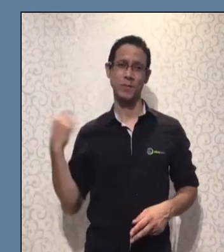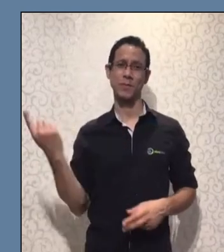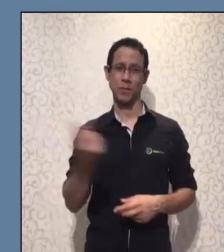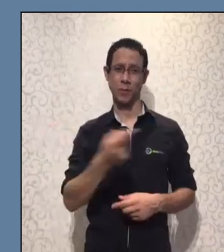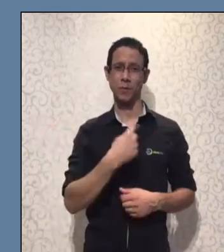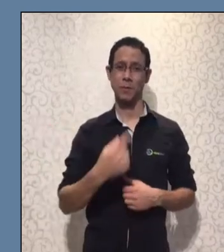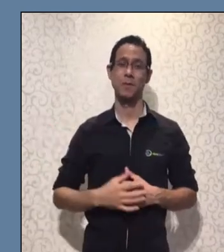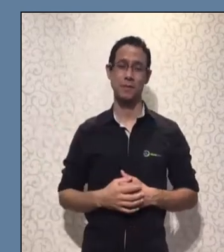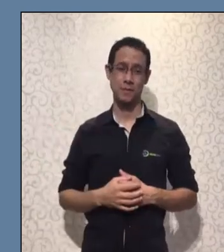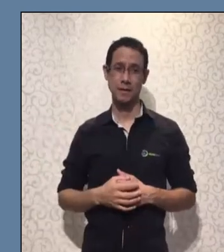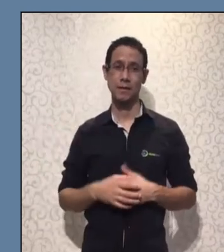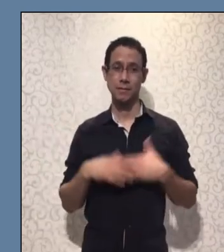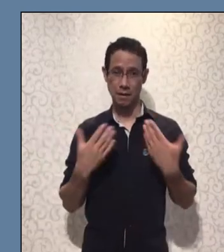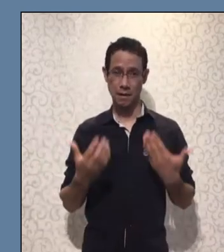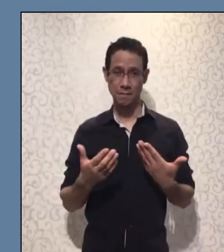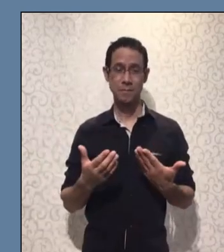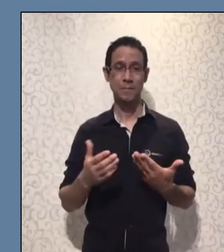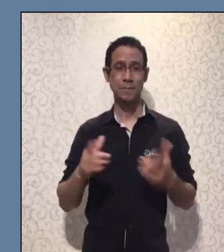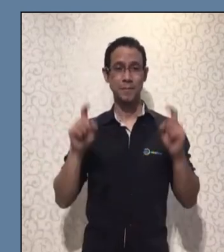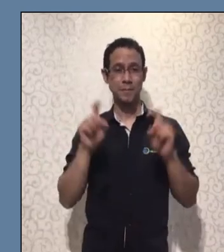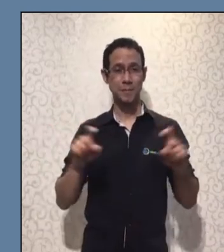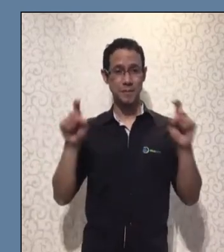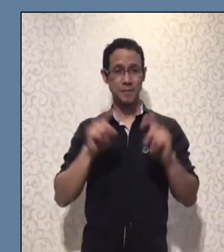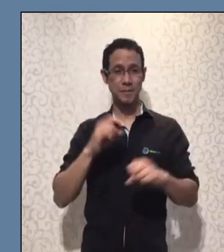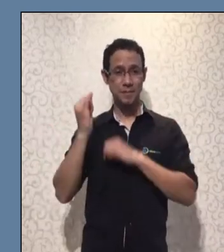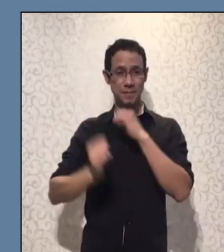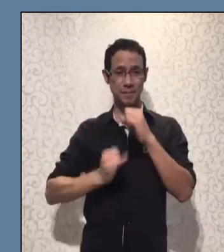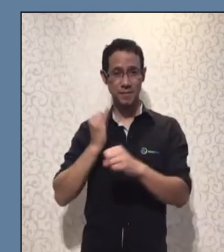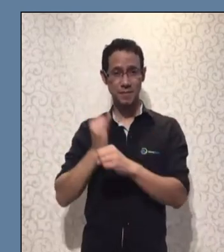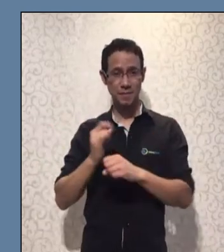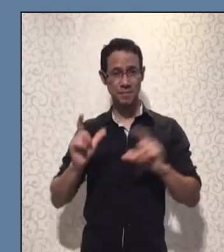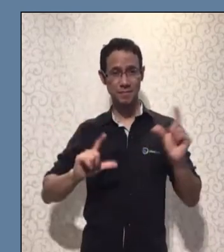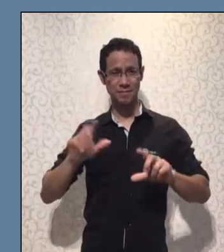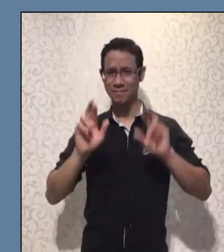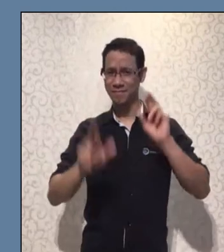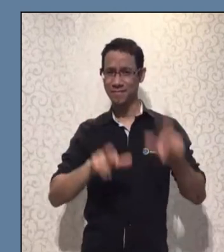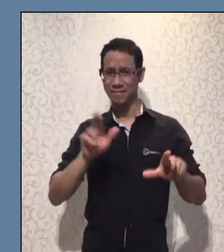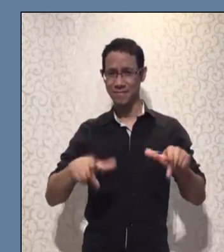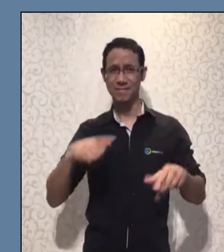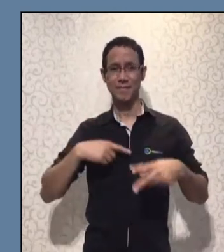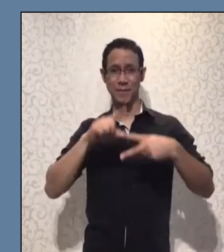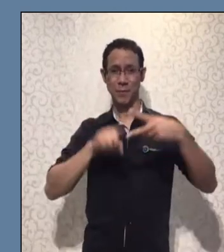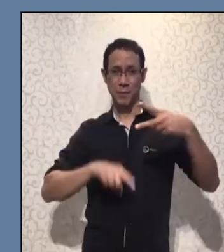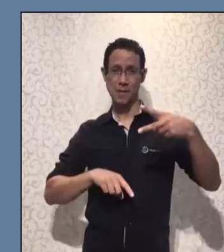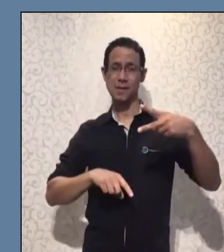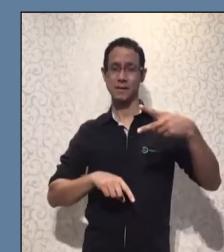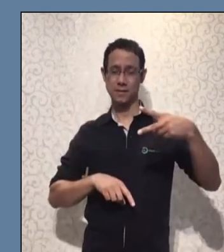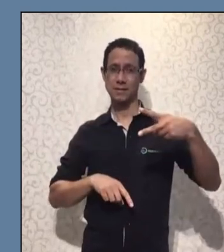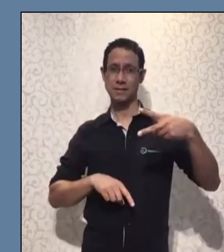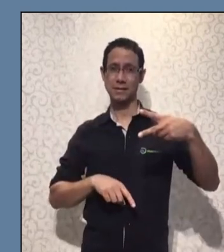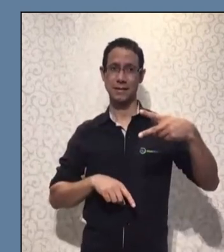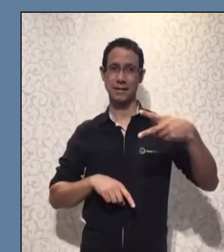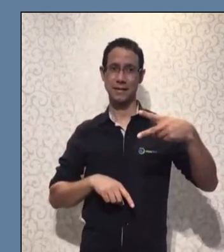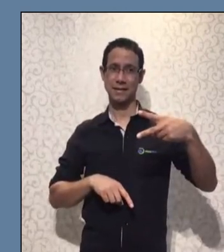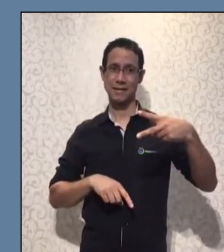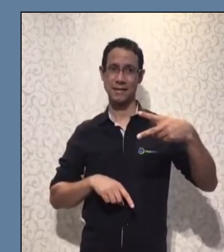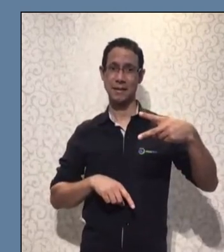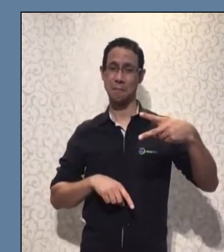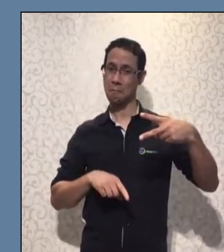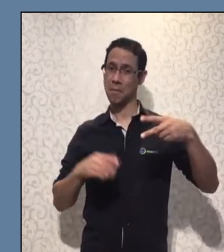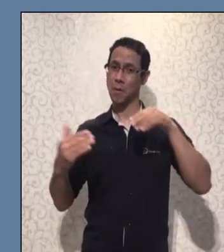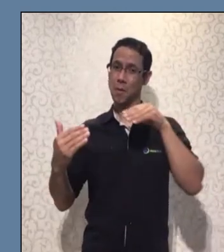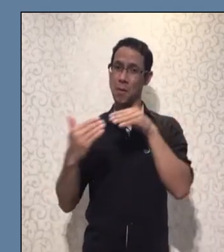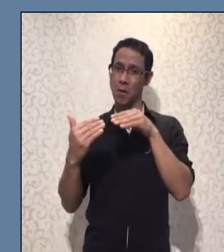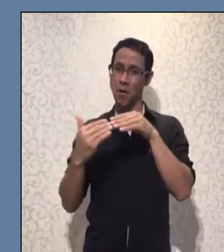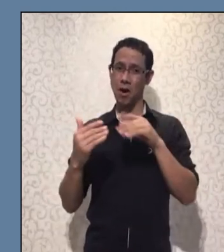as mídias digitais, eu percebo dois aspectos, eu não sei o que, se vocês concordam ou não. Eu